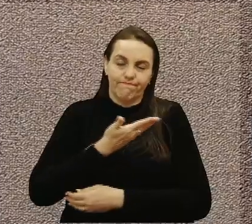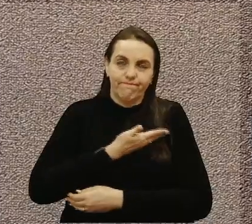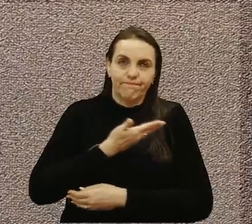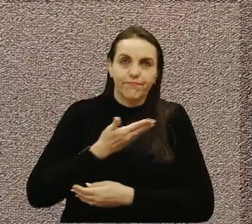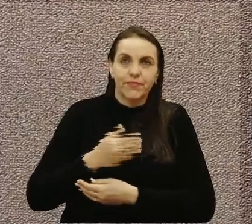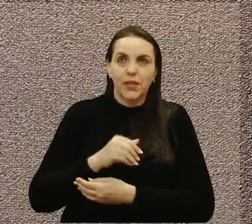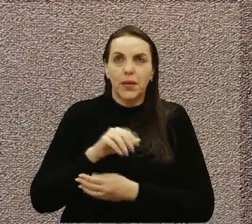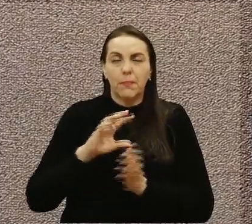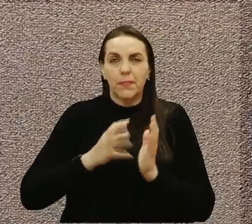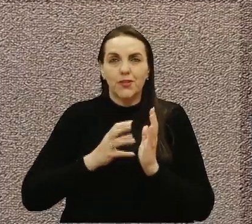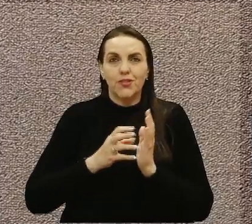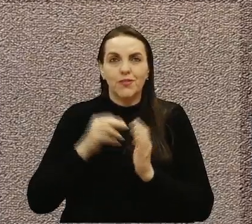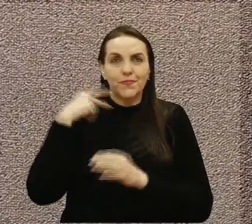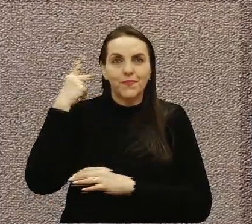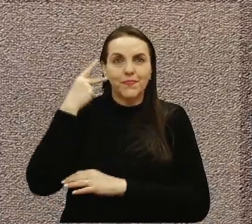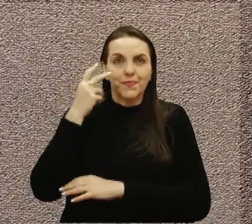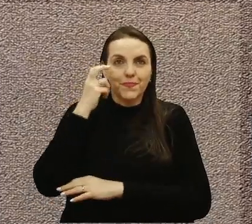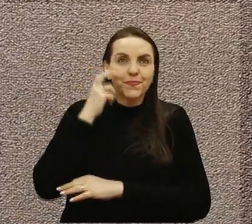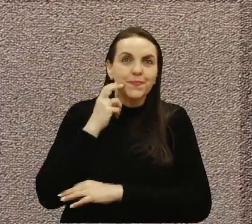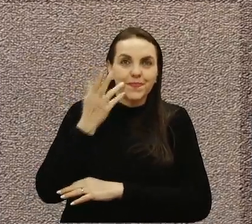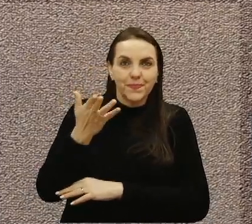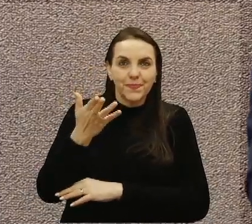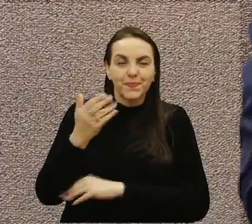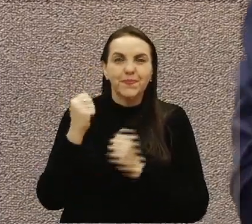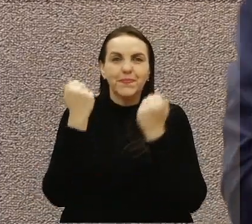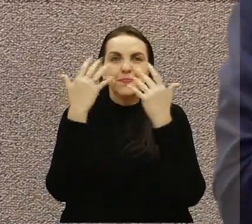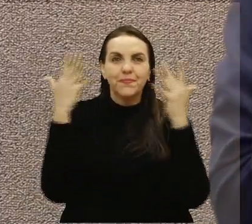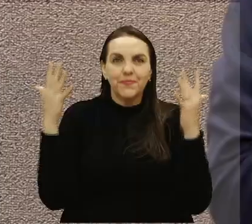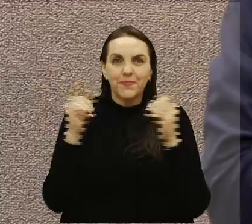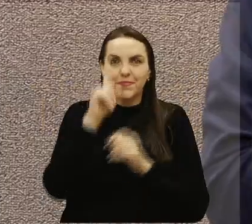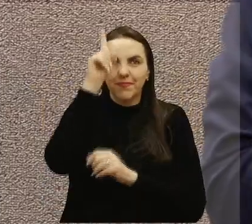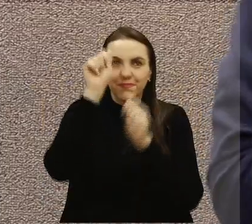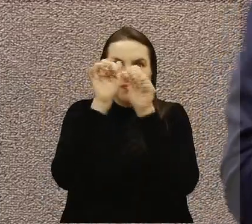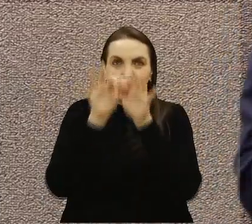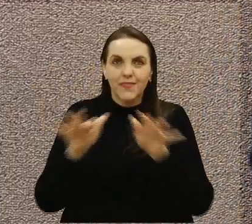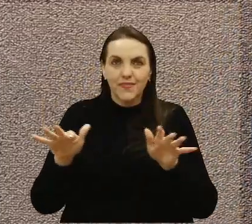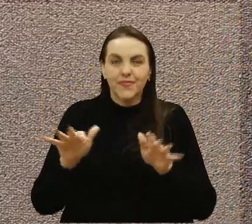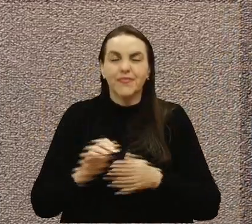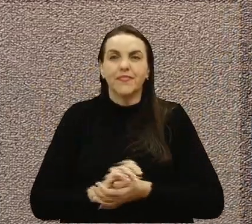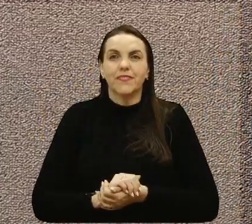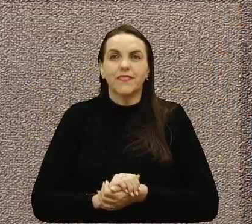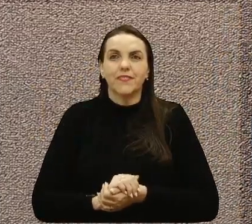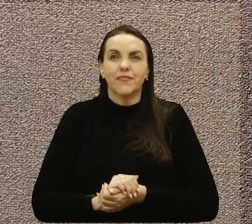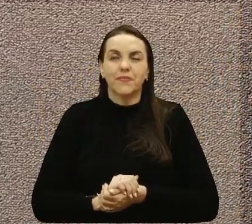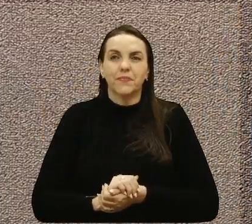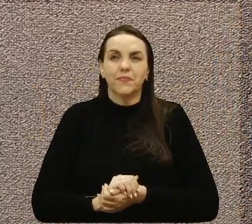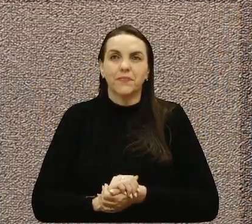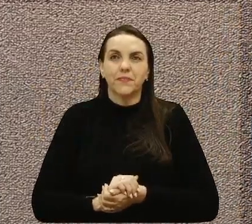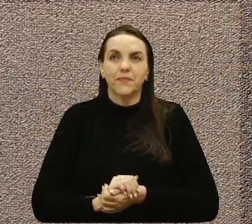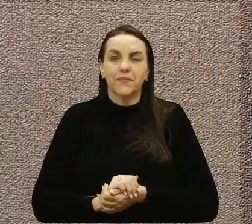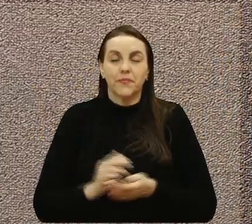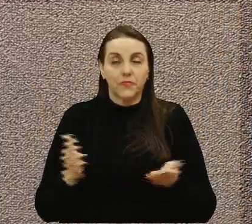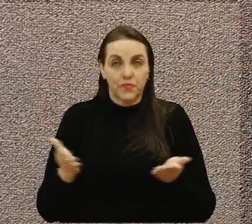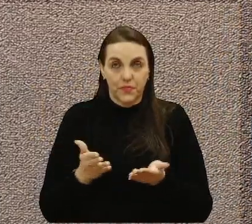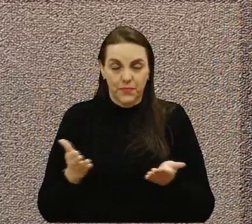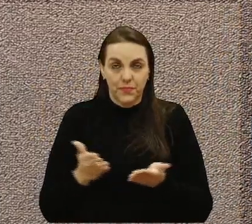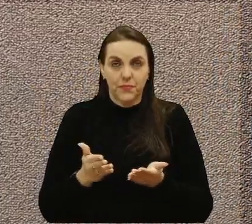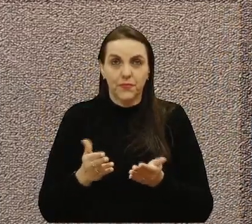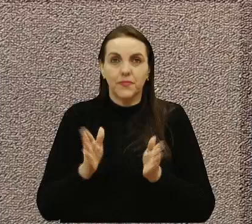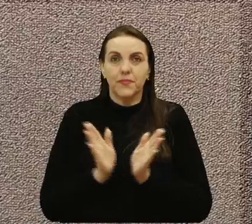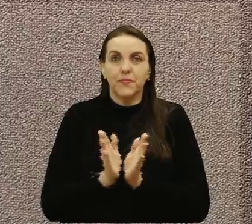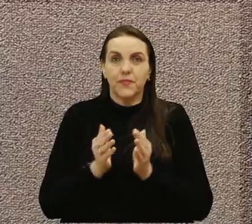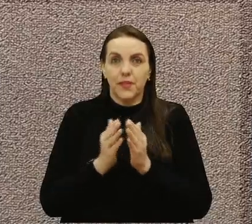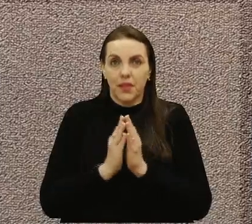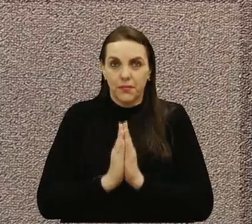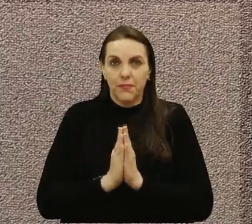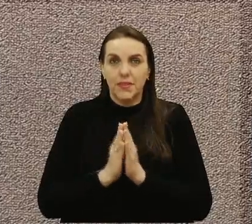vereador Daniel. Parabéns, vereador, muita saúde, bênçãos de Deus. Hoje estive na missa aqui no Carmelo,